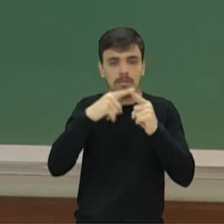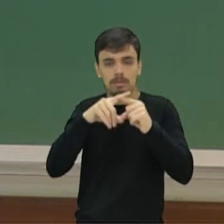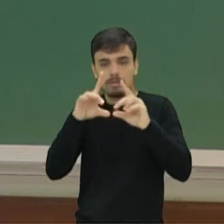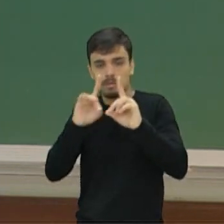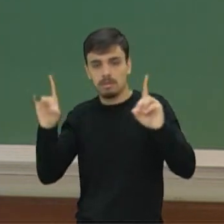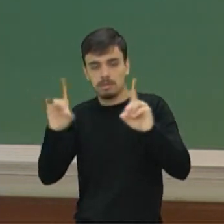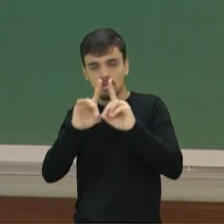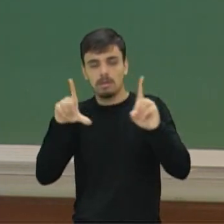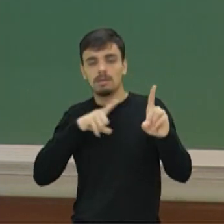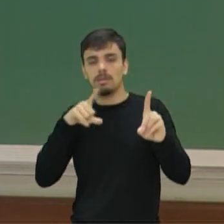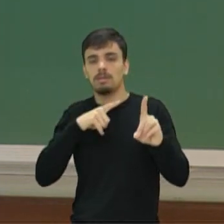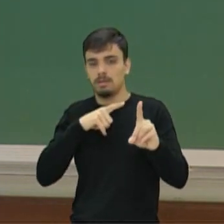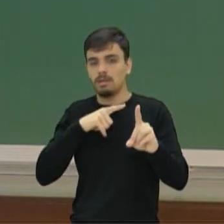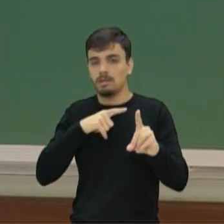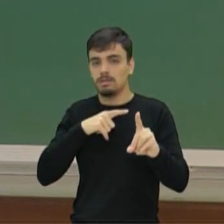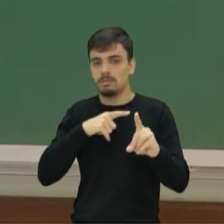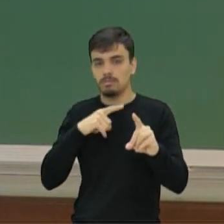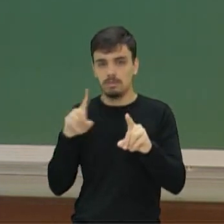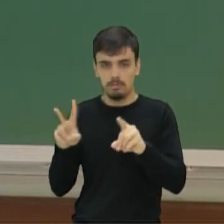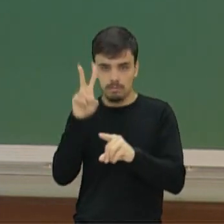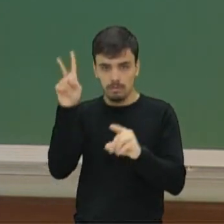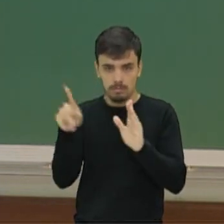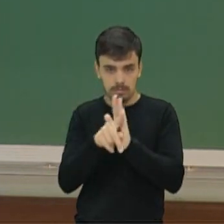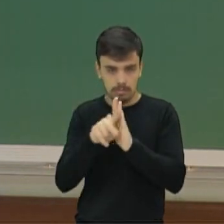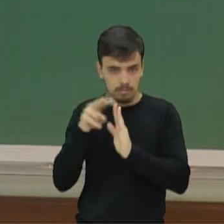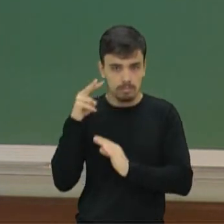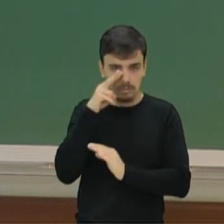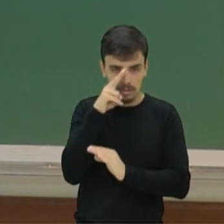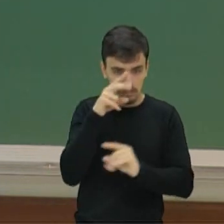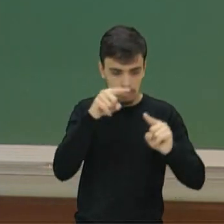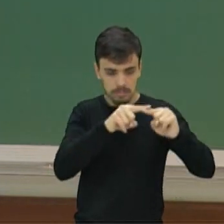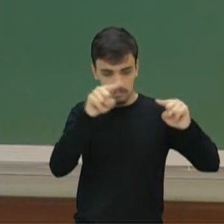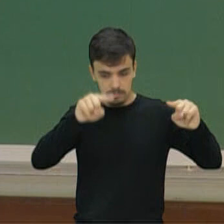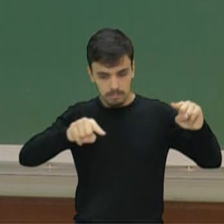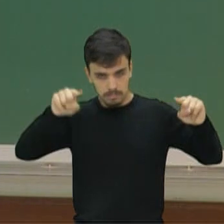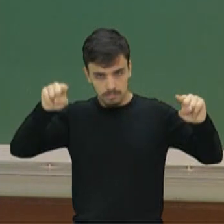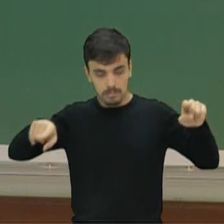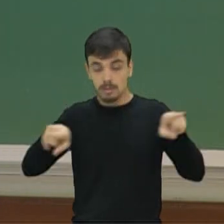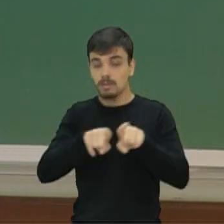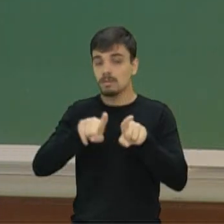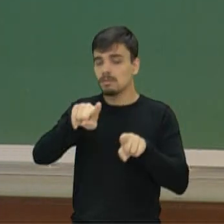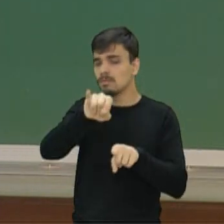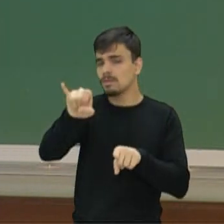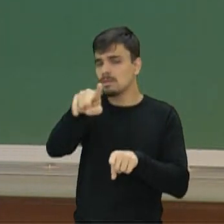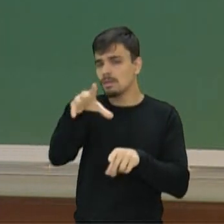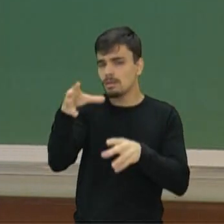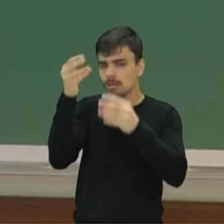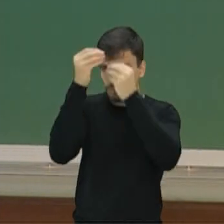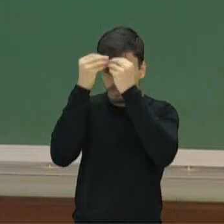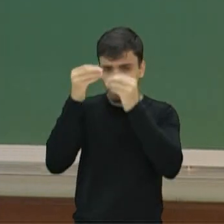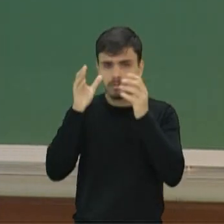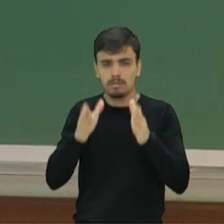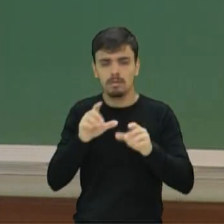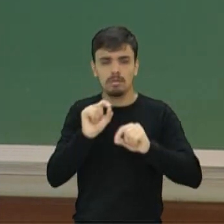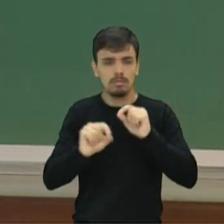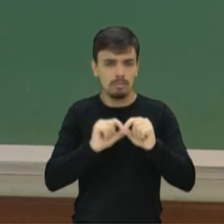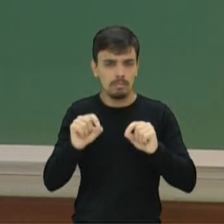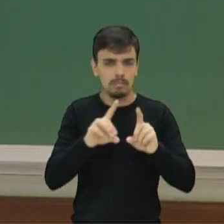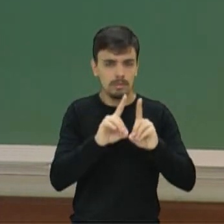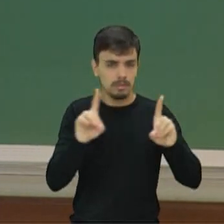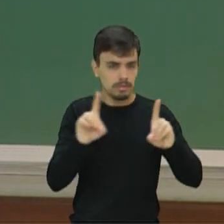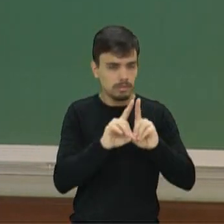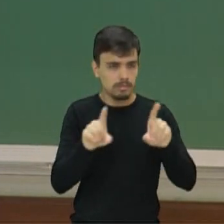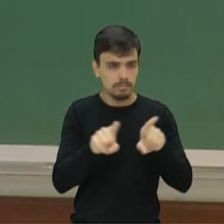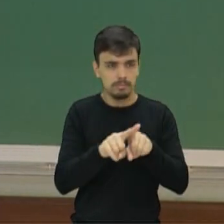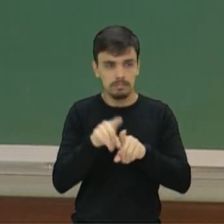de cargas, a diferença de potencial. Beleza? Beleza? Se você pegou essa parte, pessoal, ó, o D é a distância, o U